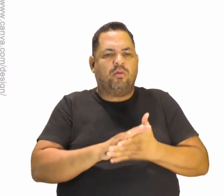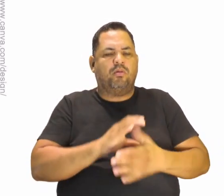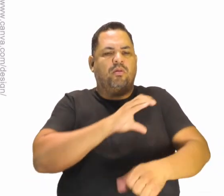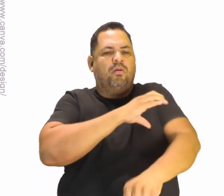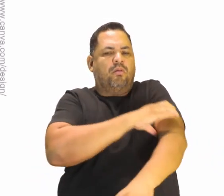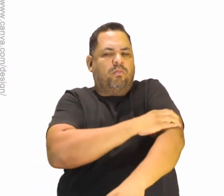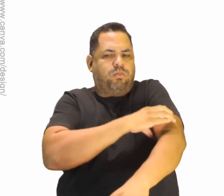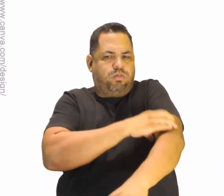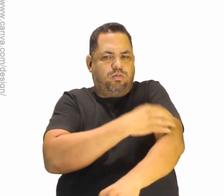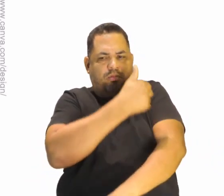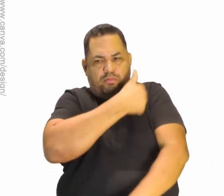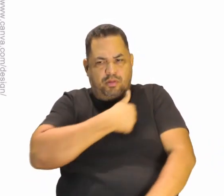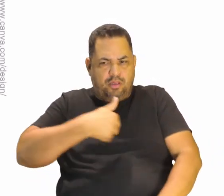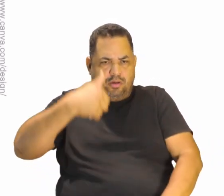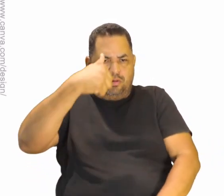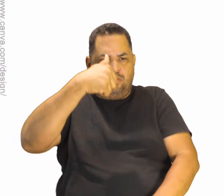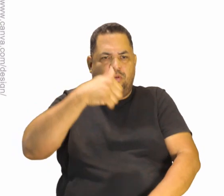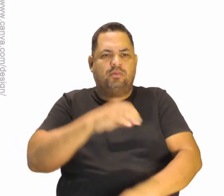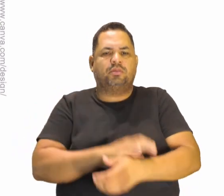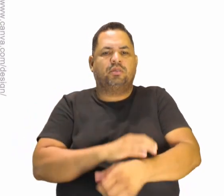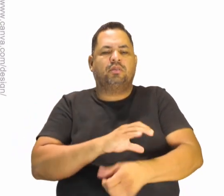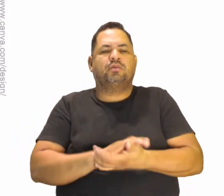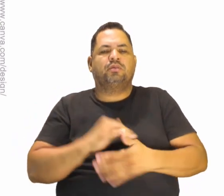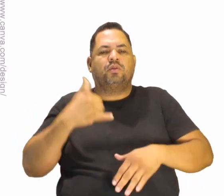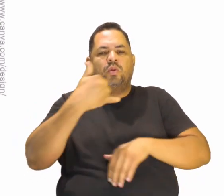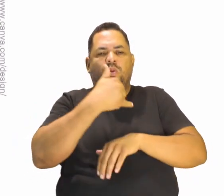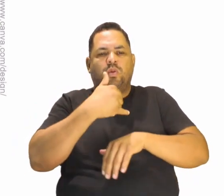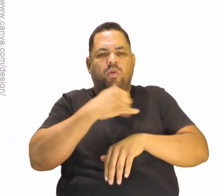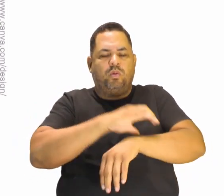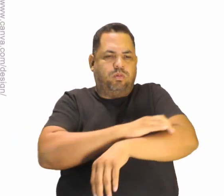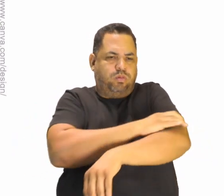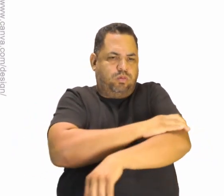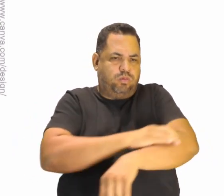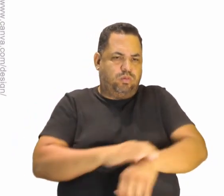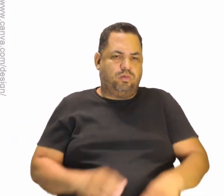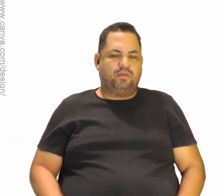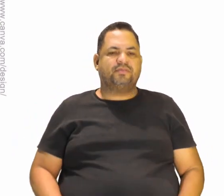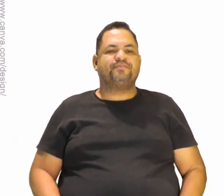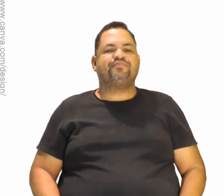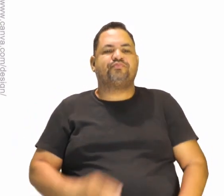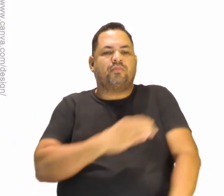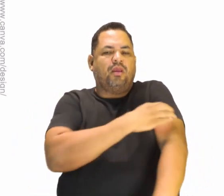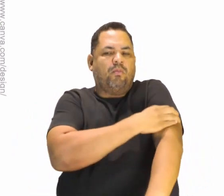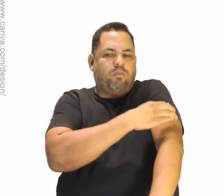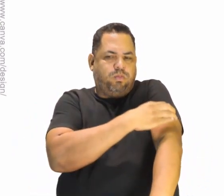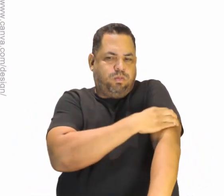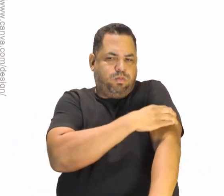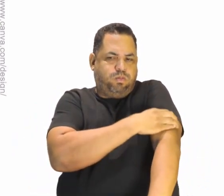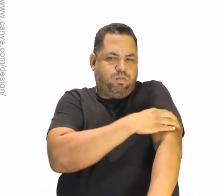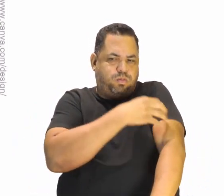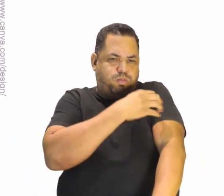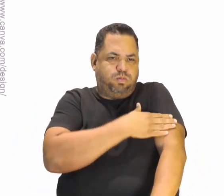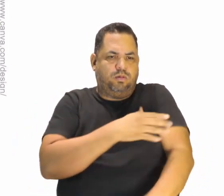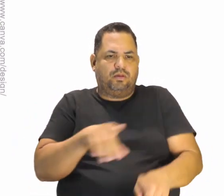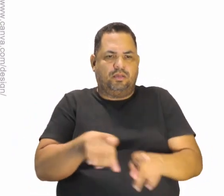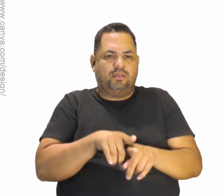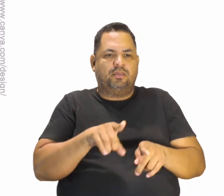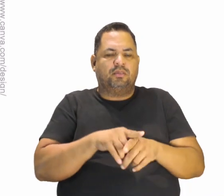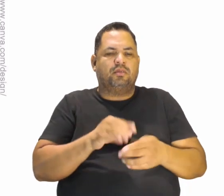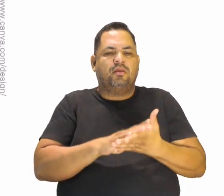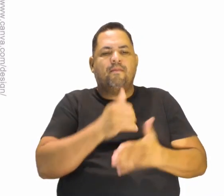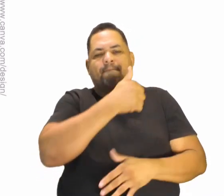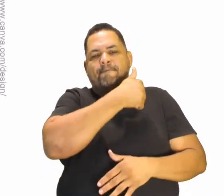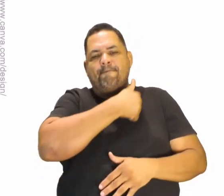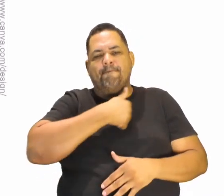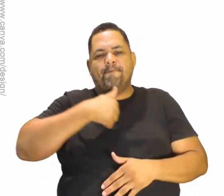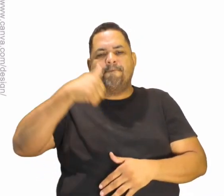a melhora desse colesterol, né? A melhora da composição corporal, do colesterol, da pressão sanguínea, a melhora do açúcar